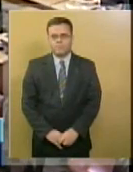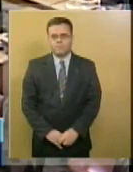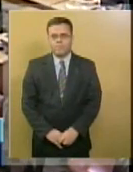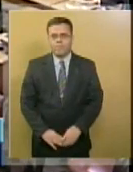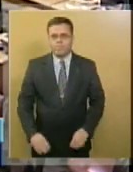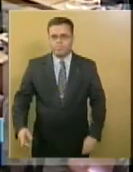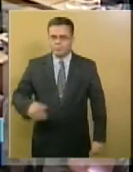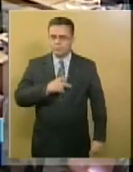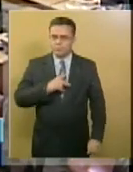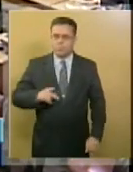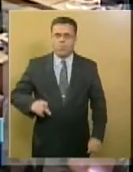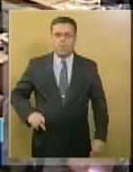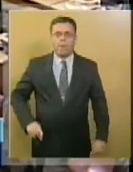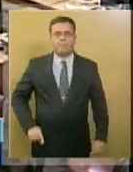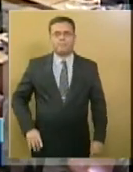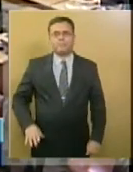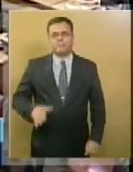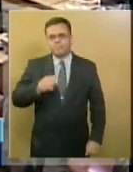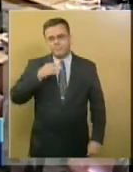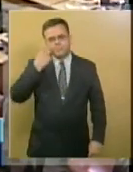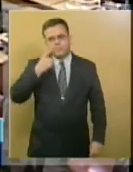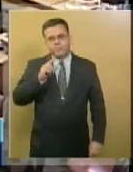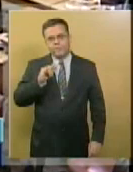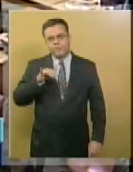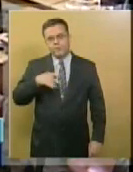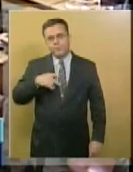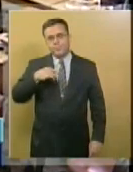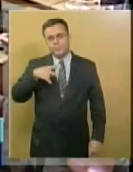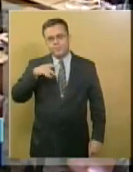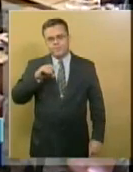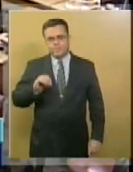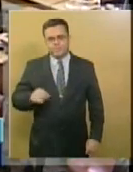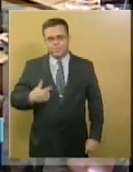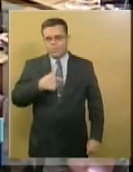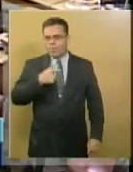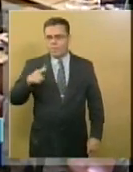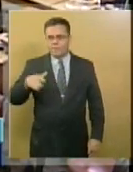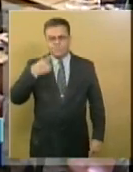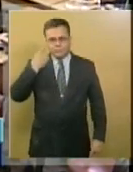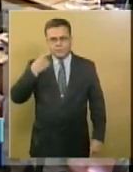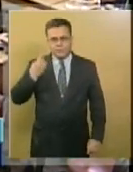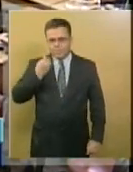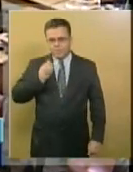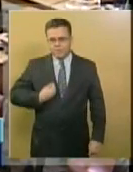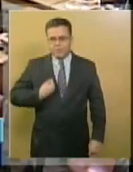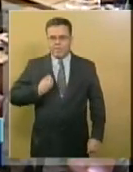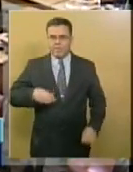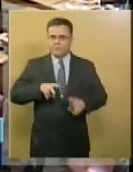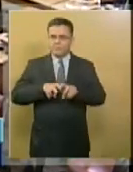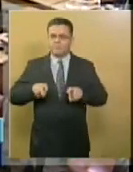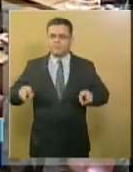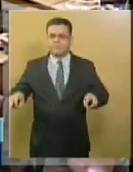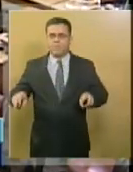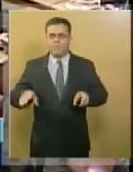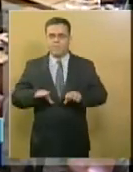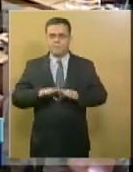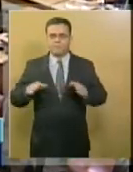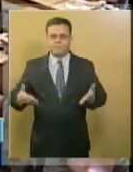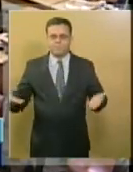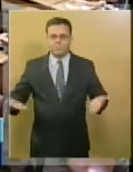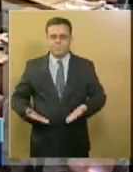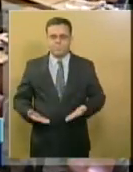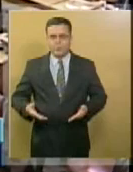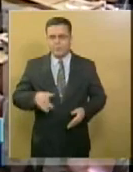Senhor presidente, deputado Luciano Bispo, demais deputados, componentes da mesa, senhores deputados aqui